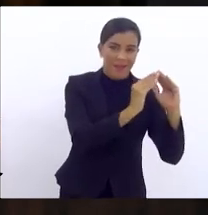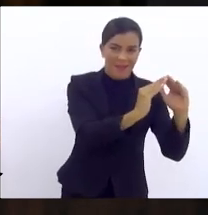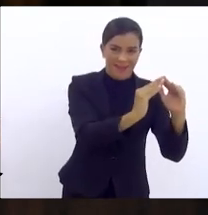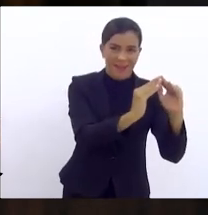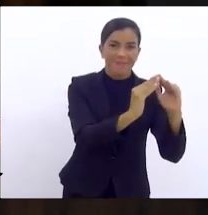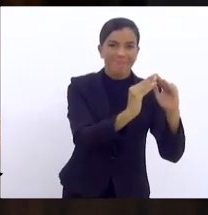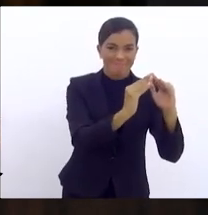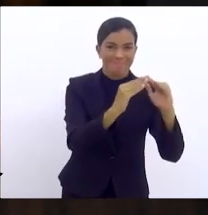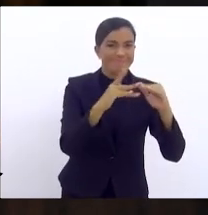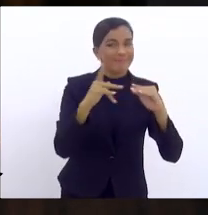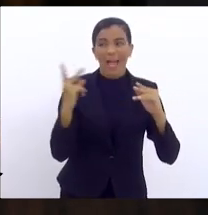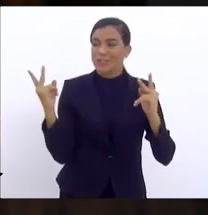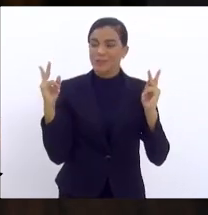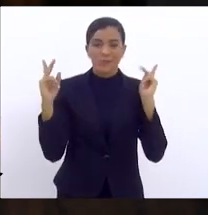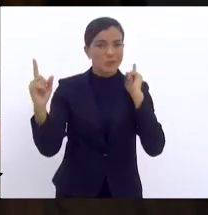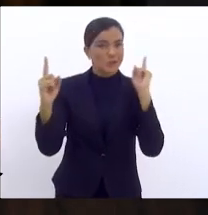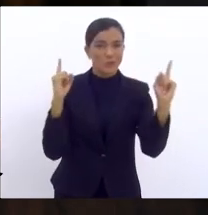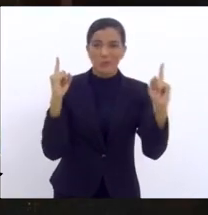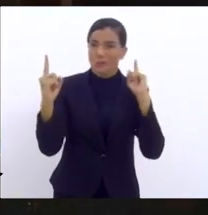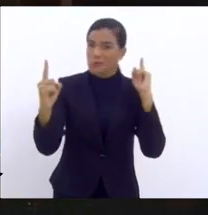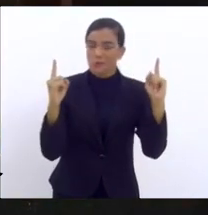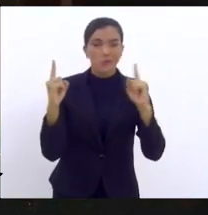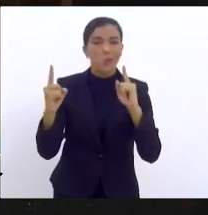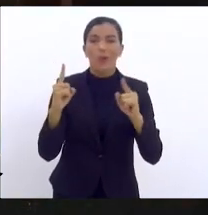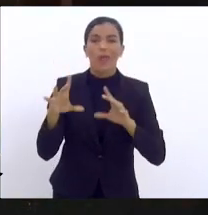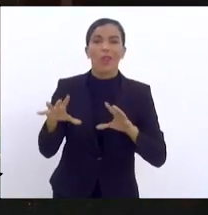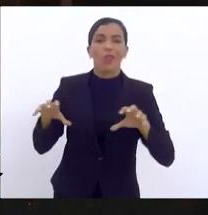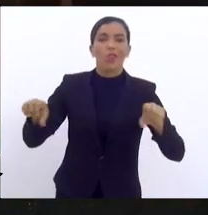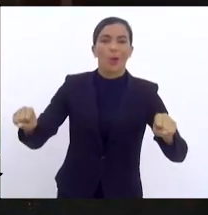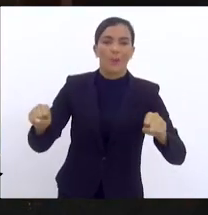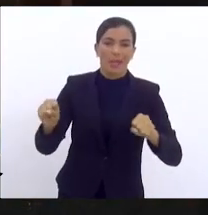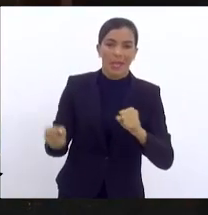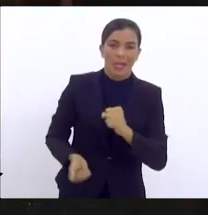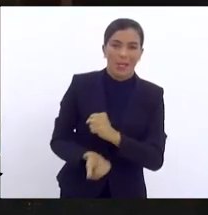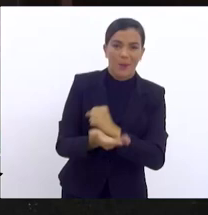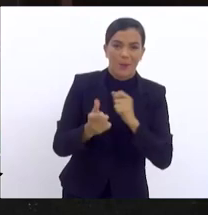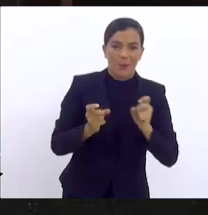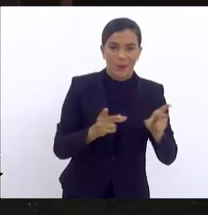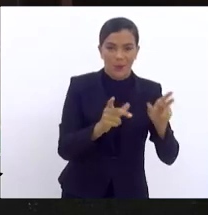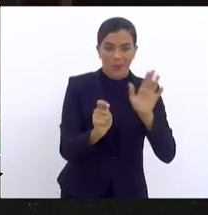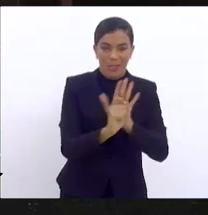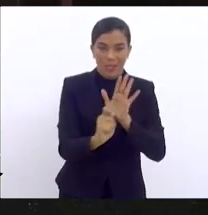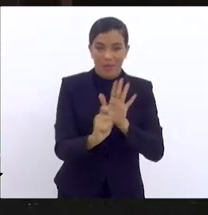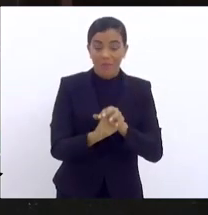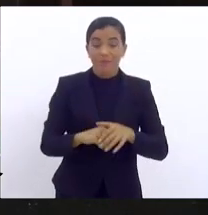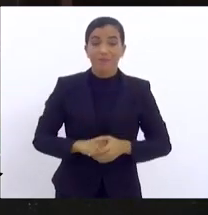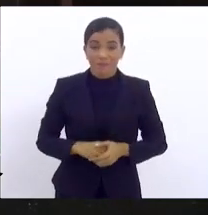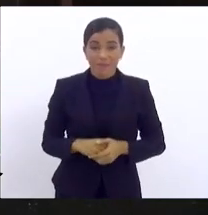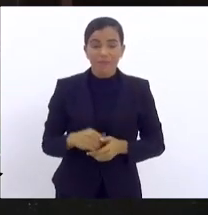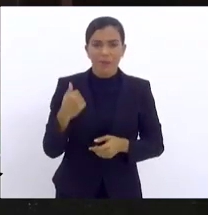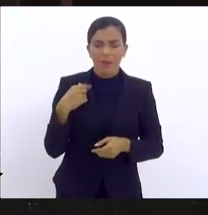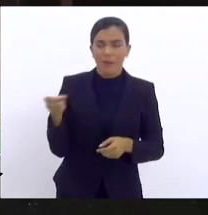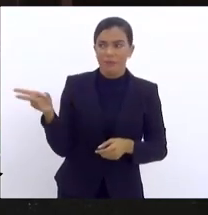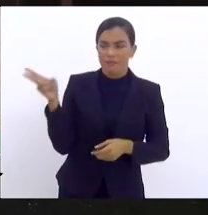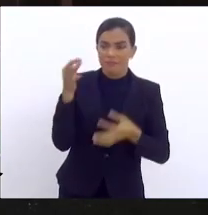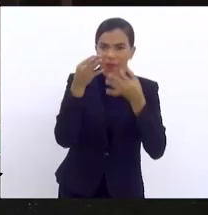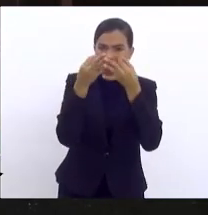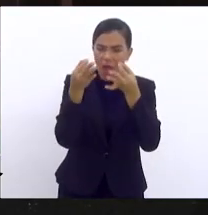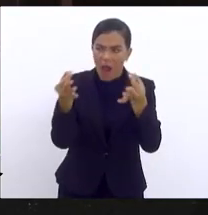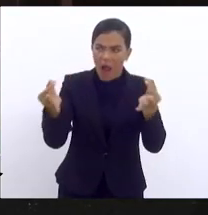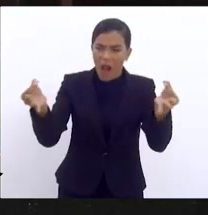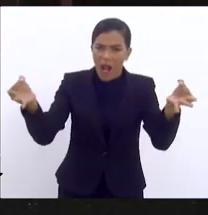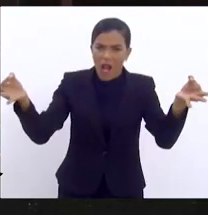dominadas por traficantes nisso ele para o trânsito E aí nós percebemos tivemos uma visão melhor